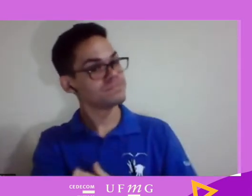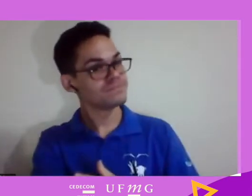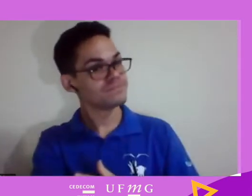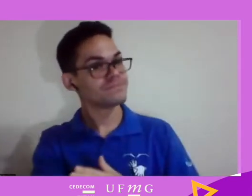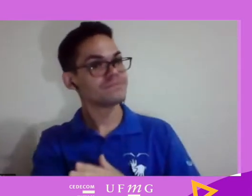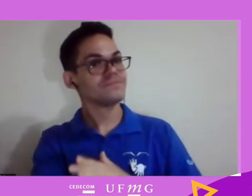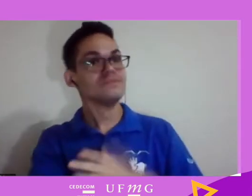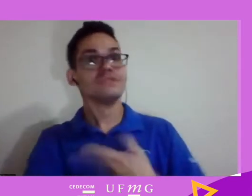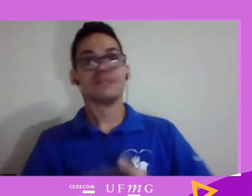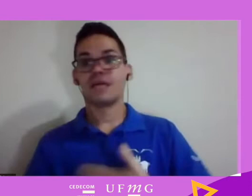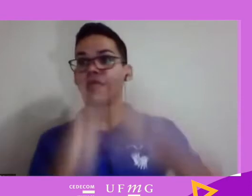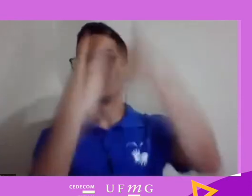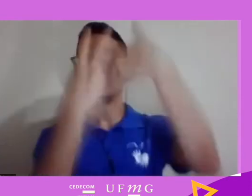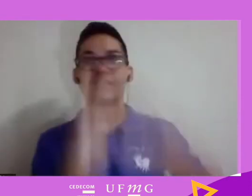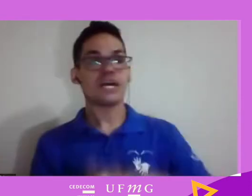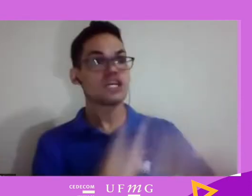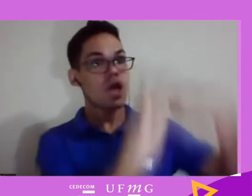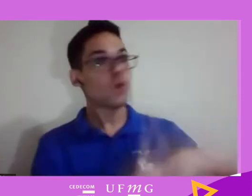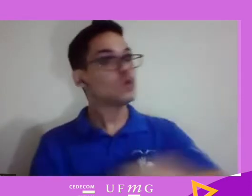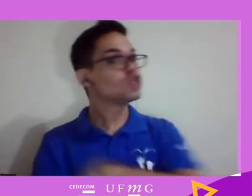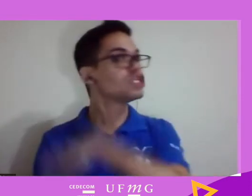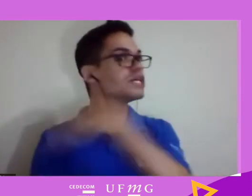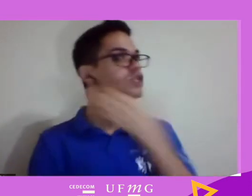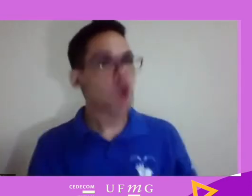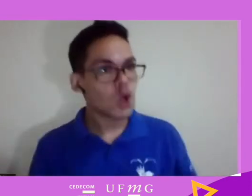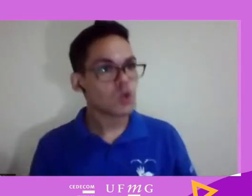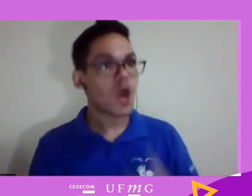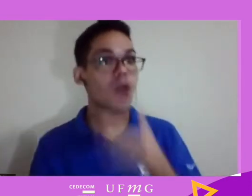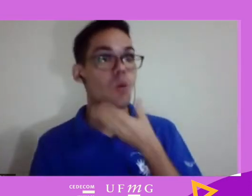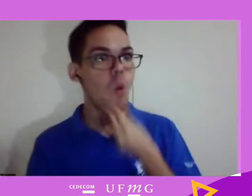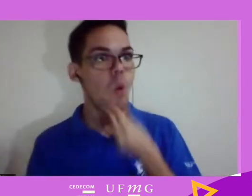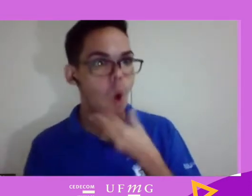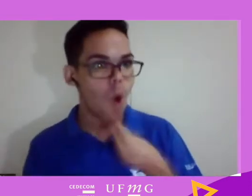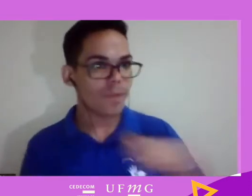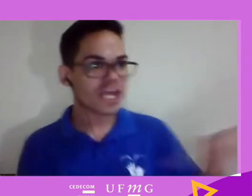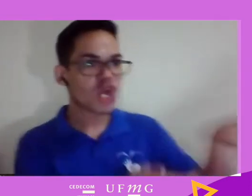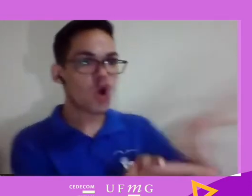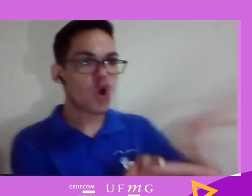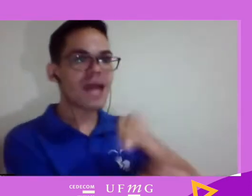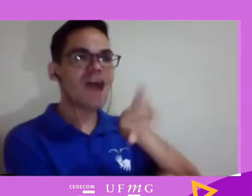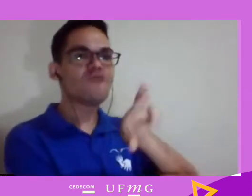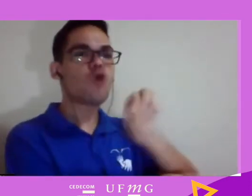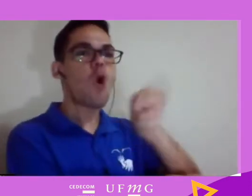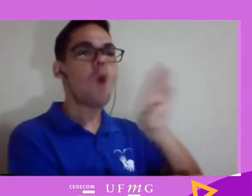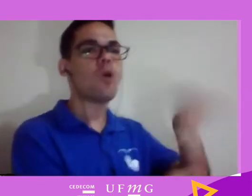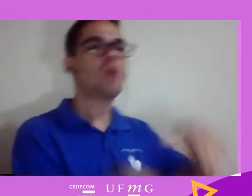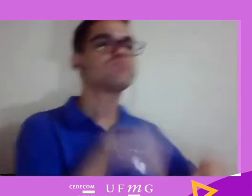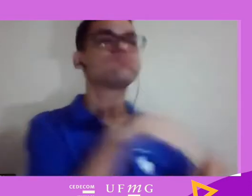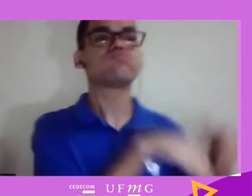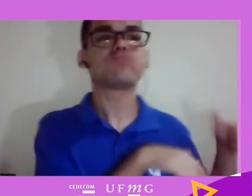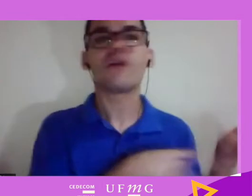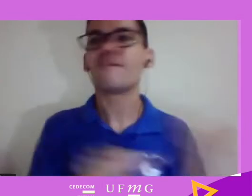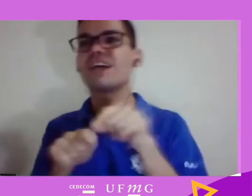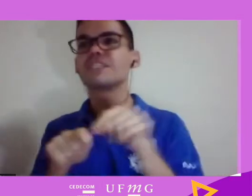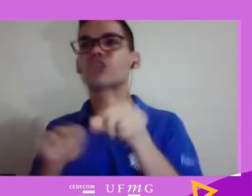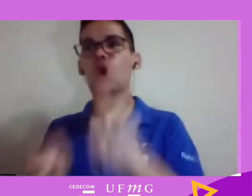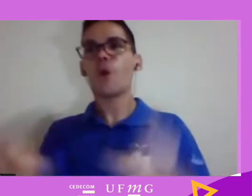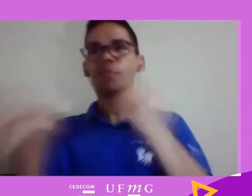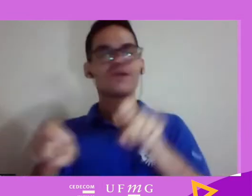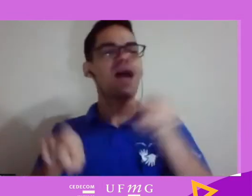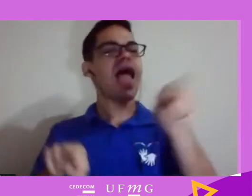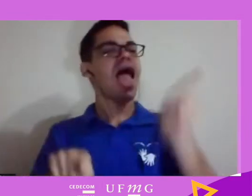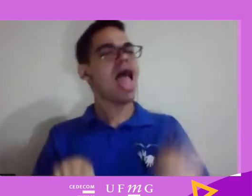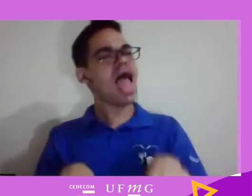o comportamento de bot. Ele não servia para isso. São as fazendas de cliques. Né? Então, assim, isso vai ficando cada vez